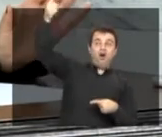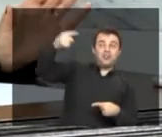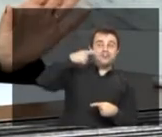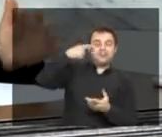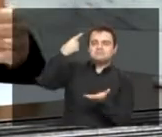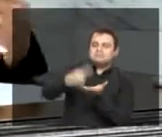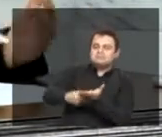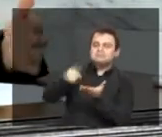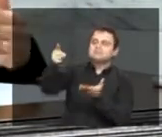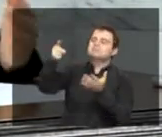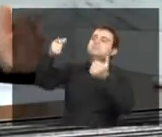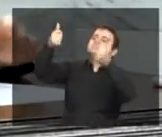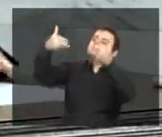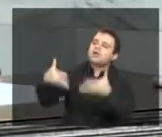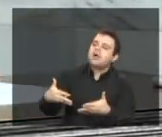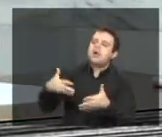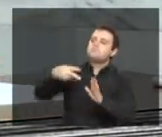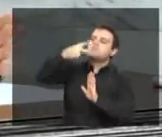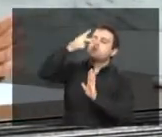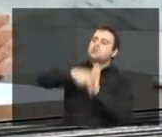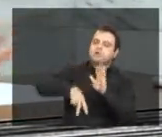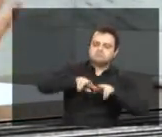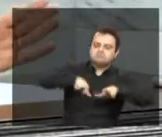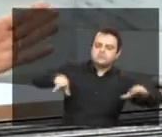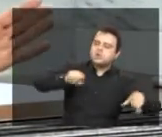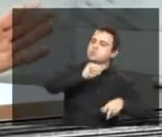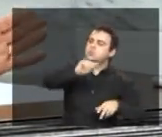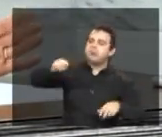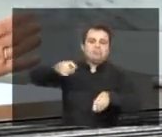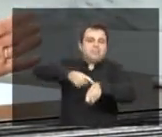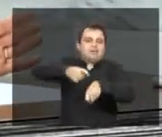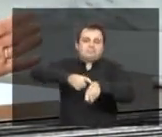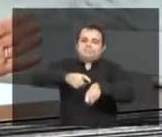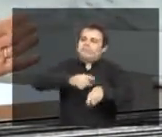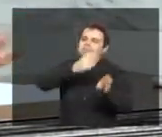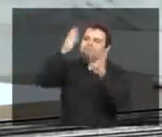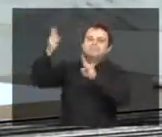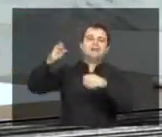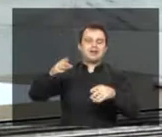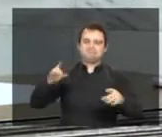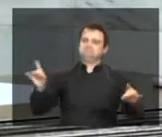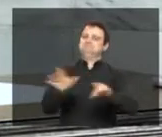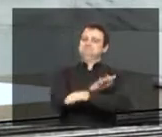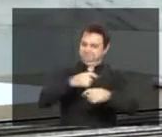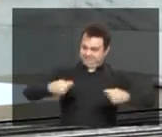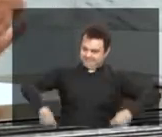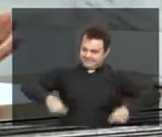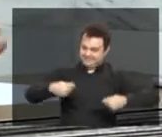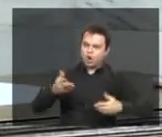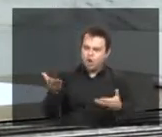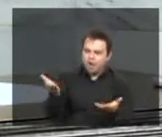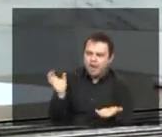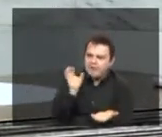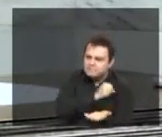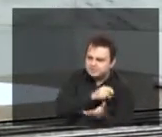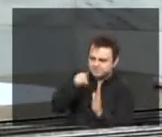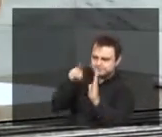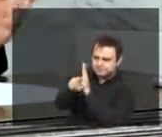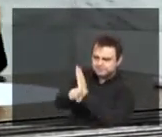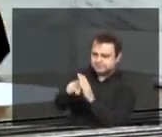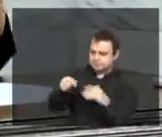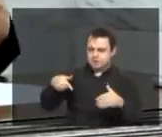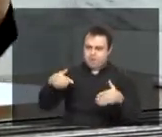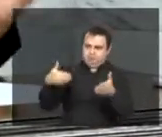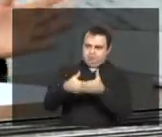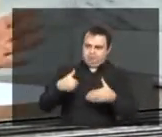gente detalhar mais como é que foi aí o desenrolar desses projetos. Infelizmente, o nosso tempo já está acabando. Eu gostaria, vereador, só para encerrar,